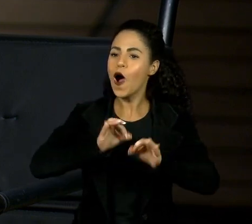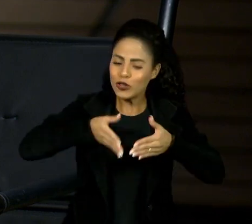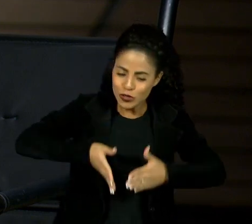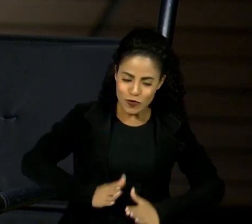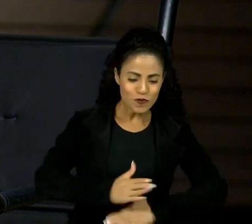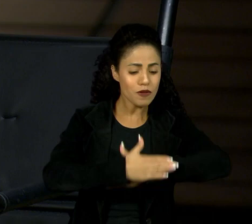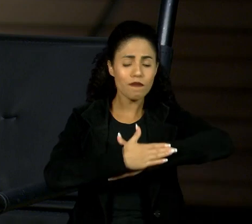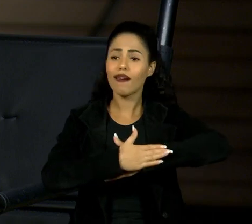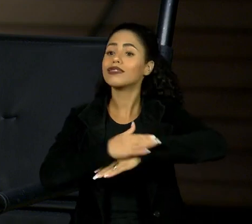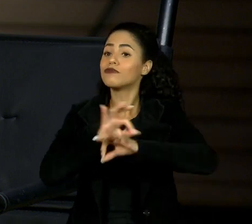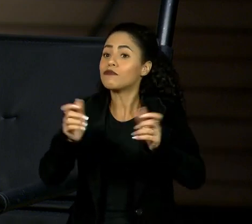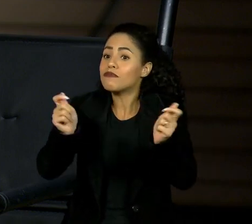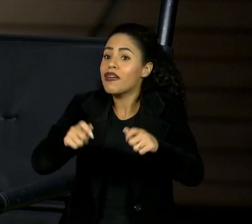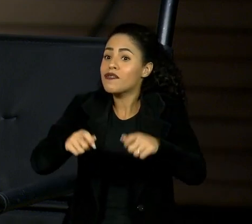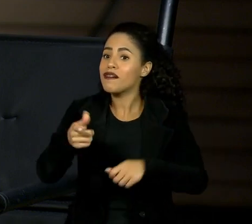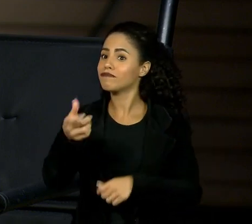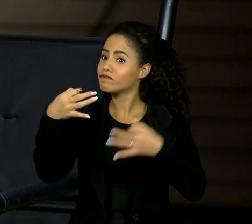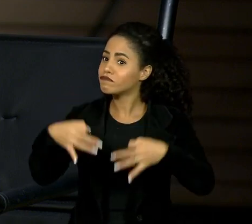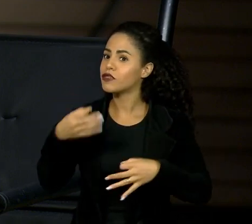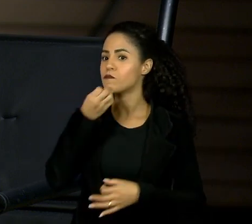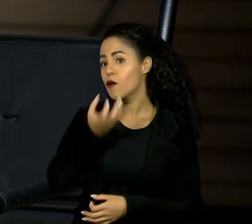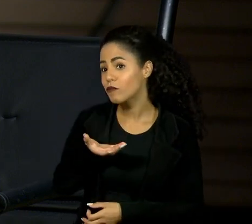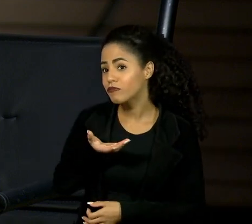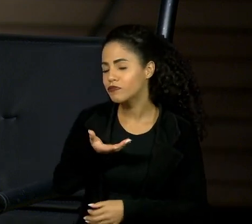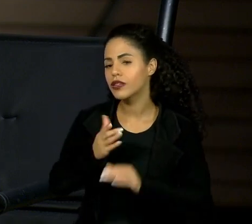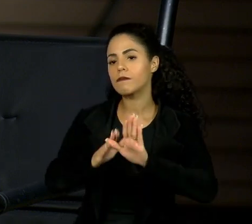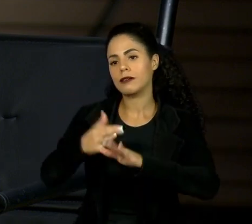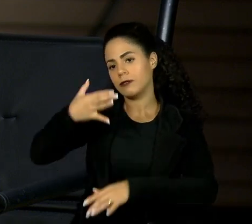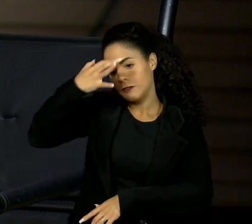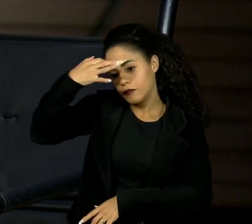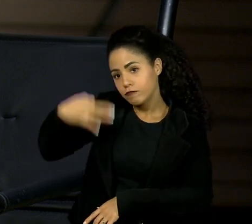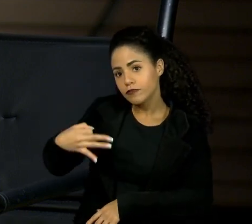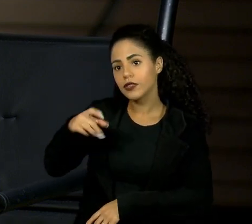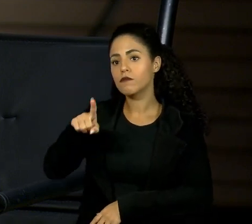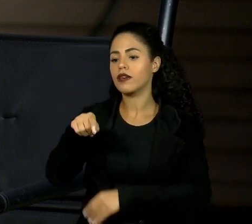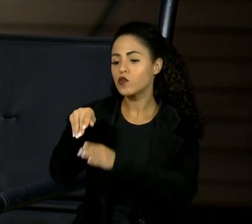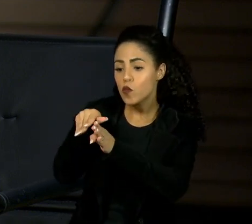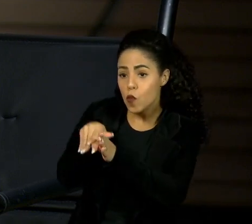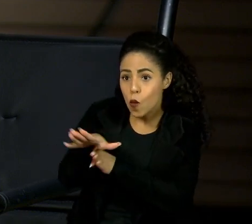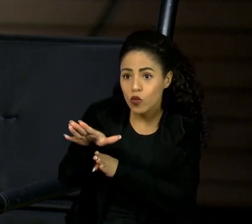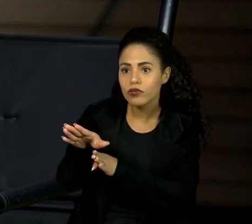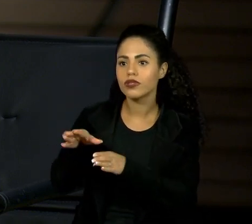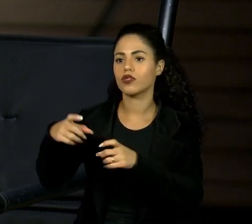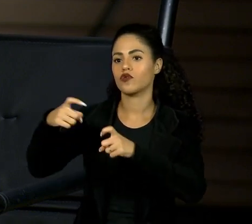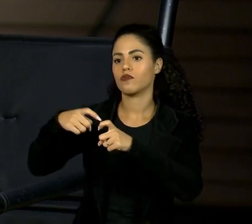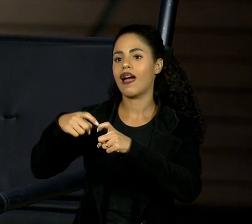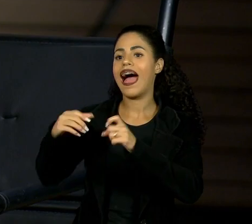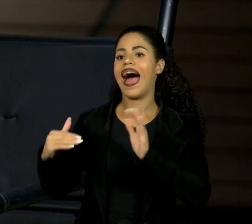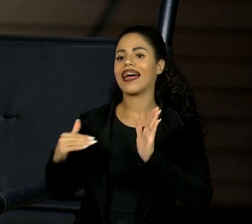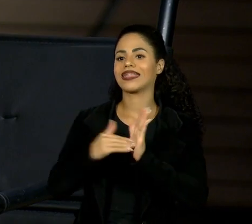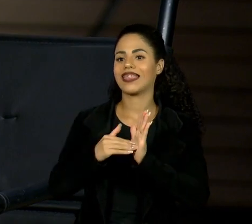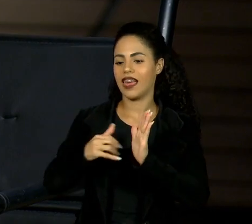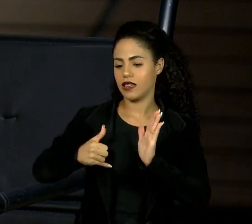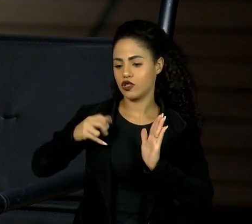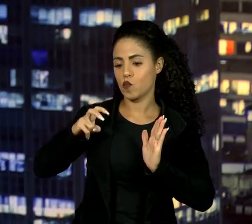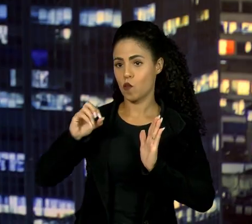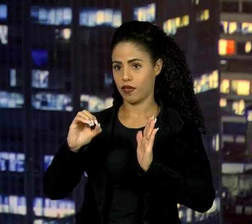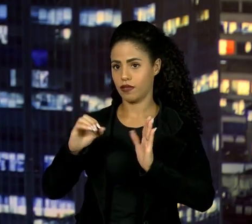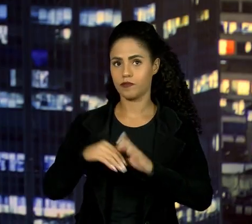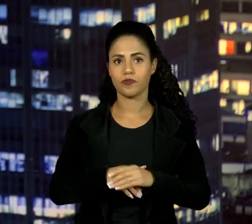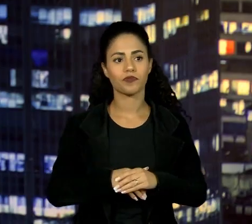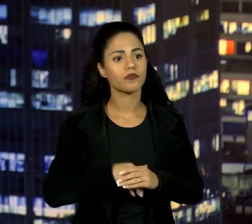termo, então precisa ser uma decisão muito consciente. Mas a recomendação do Conselho Federal de Medicina é até os 50 anos. E para o